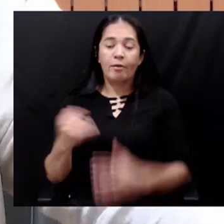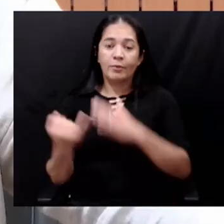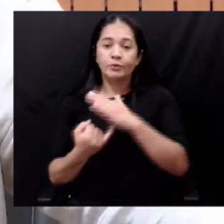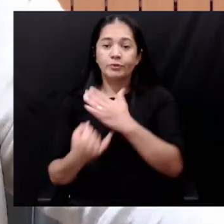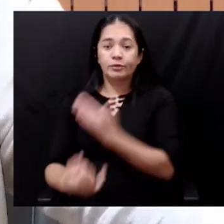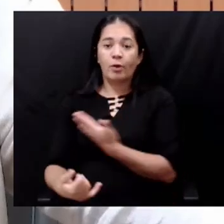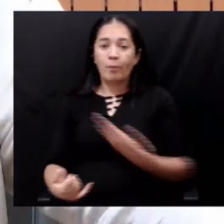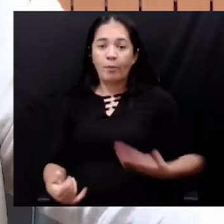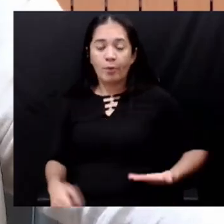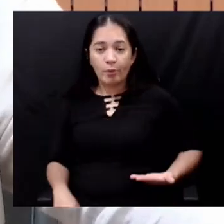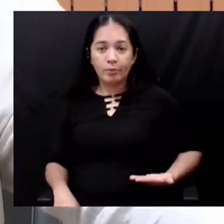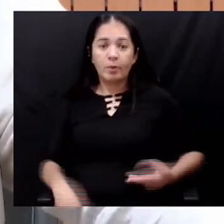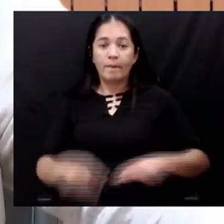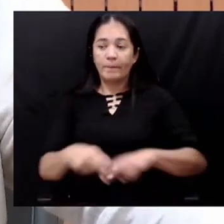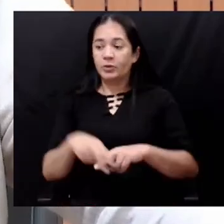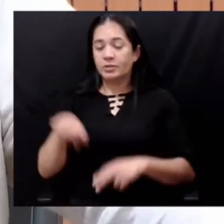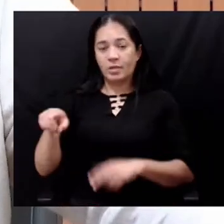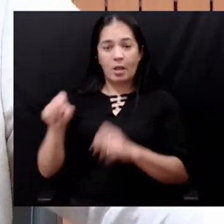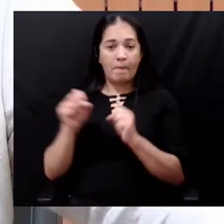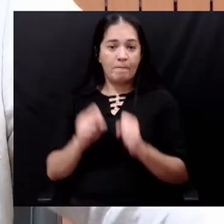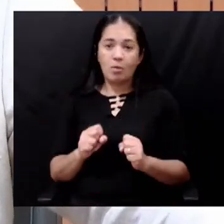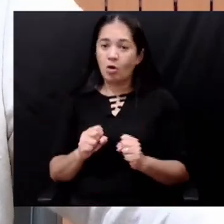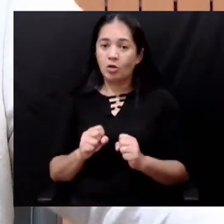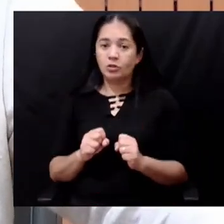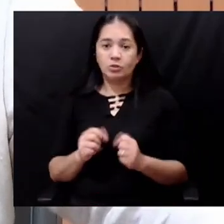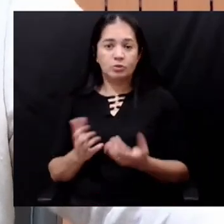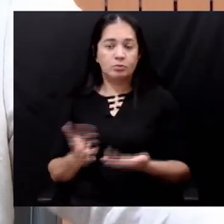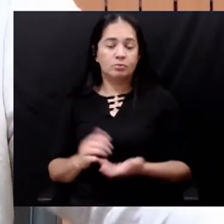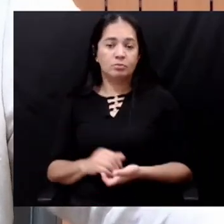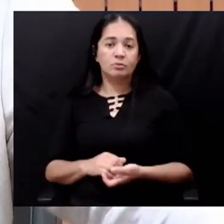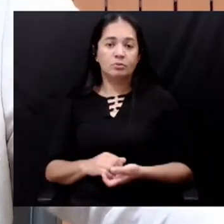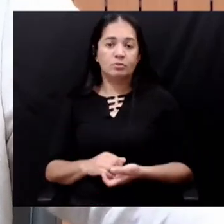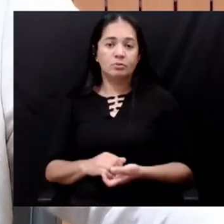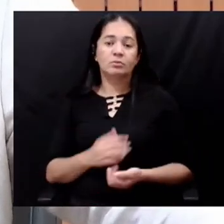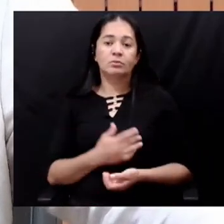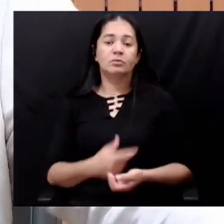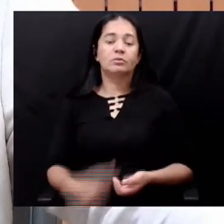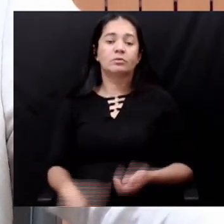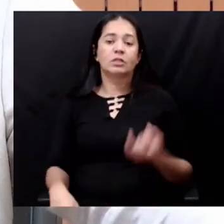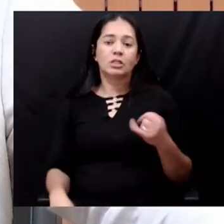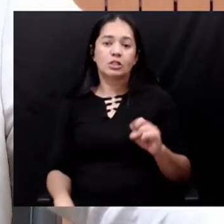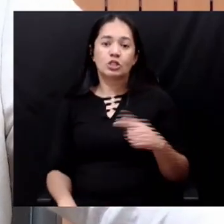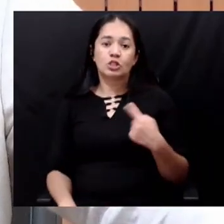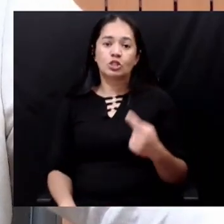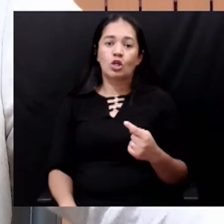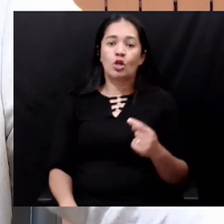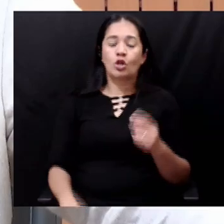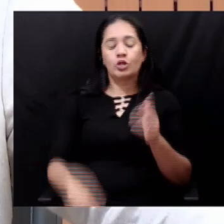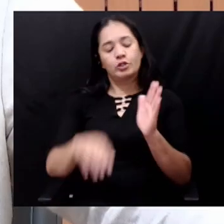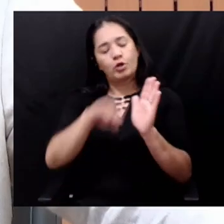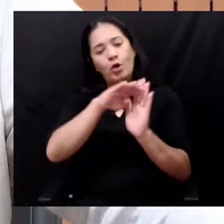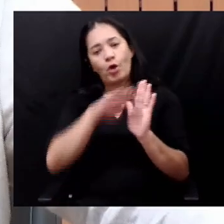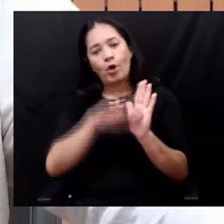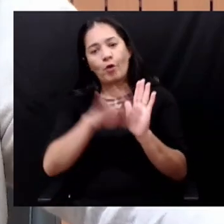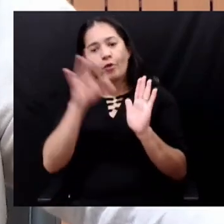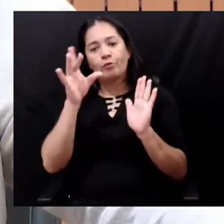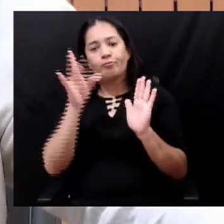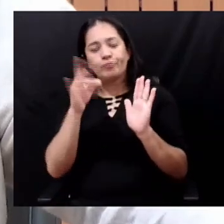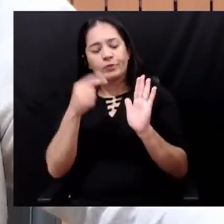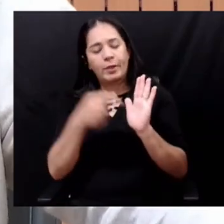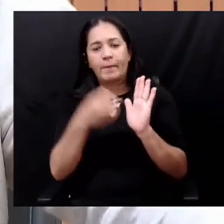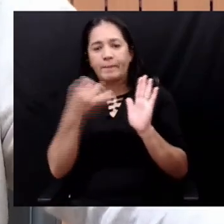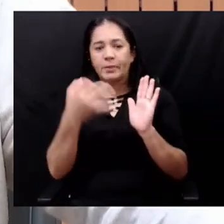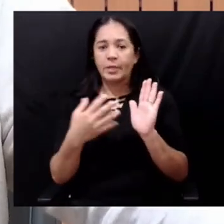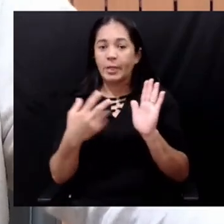apta a concorrer. Se nós colocássemos uma cláusula dizendo assim, não poderá